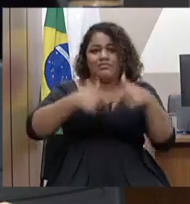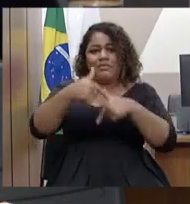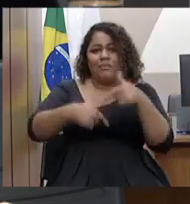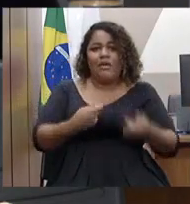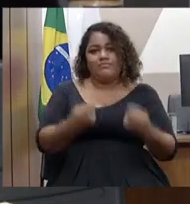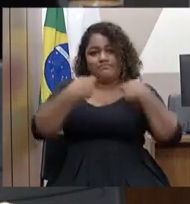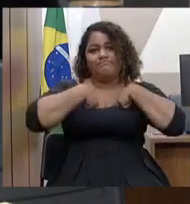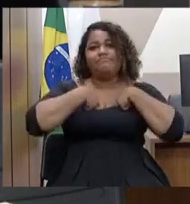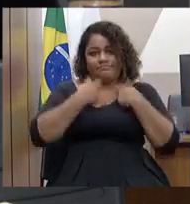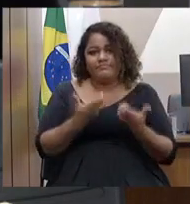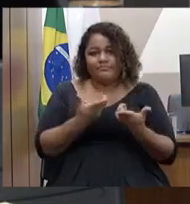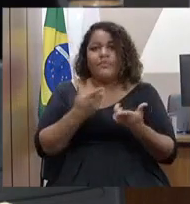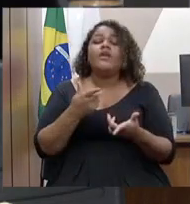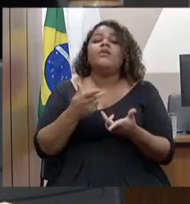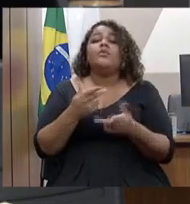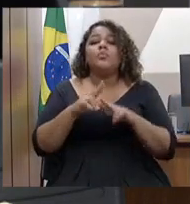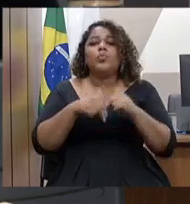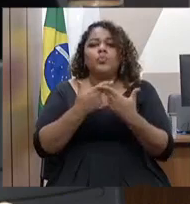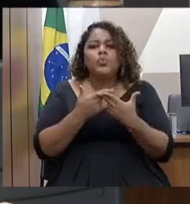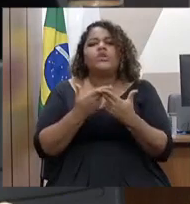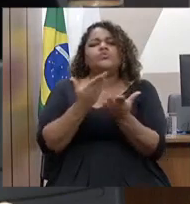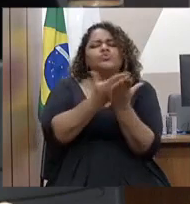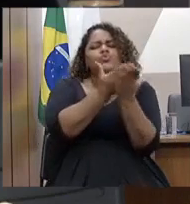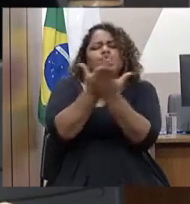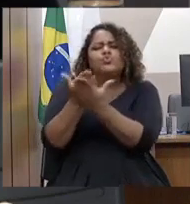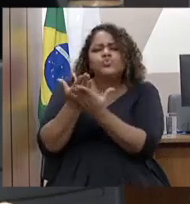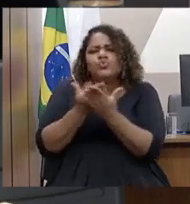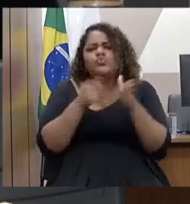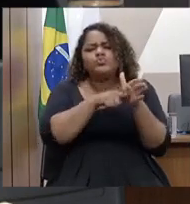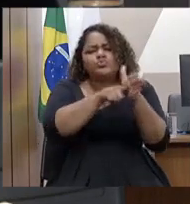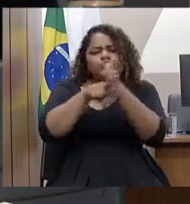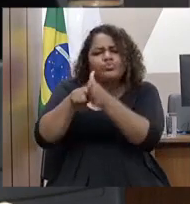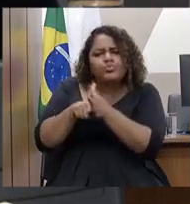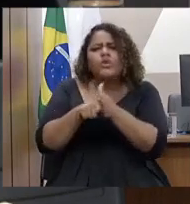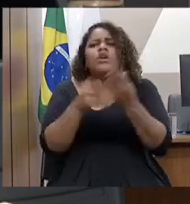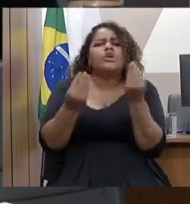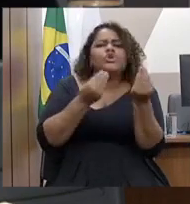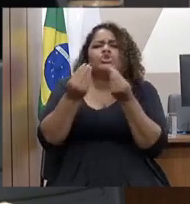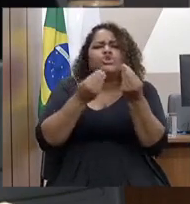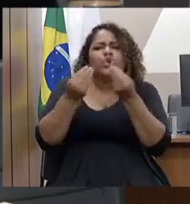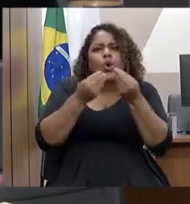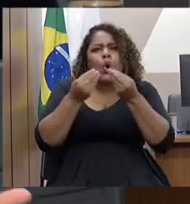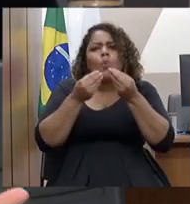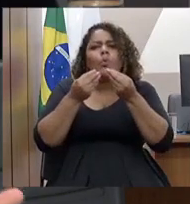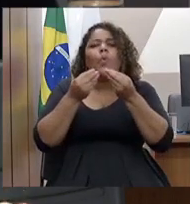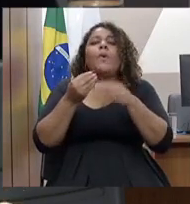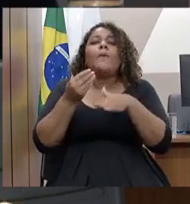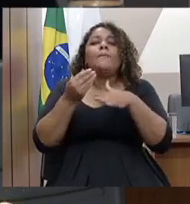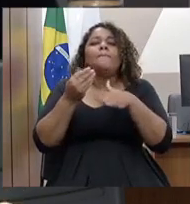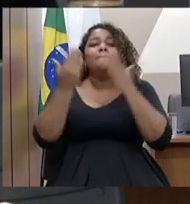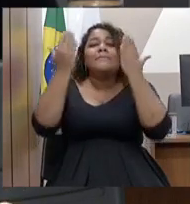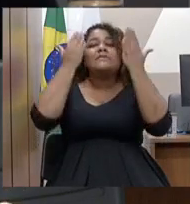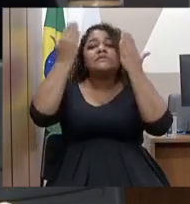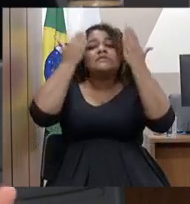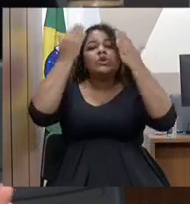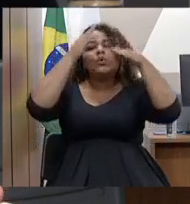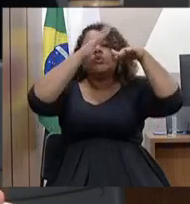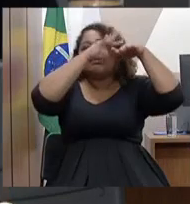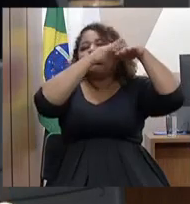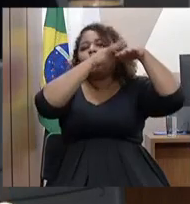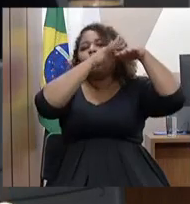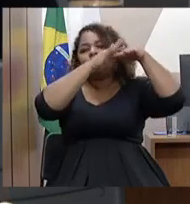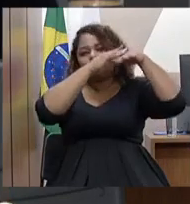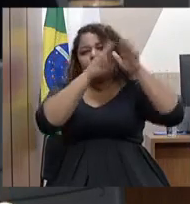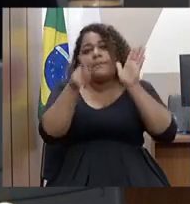a atenção de estudiosos que desenvolveram estudo sobre a psicopatologia do trabalho posteriormente chamada de psicodinâmica